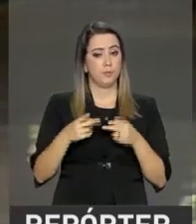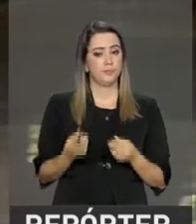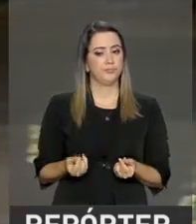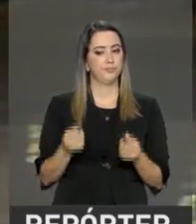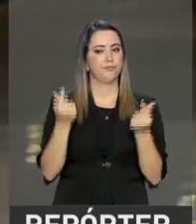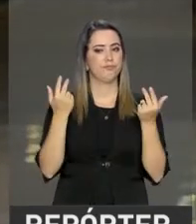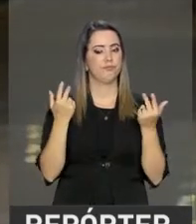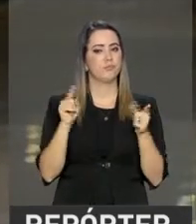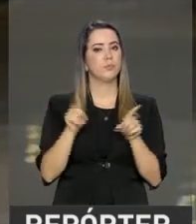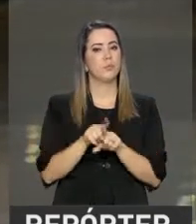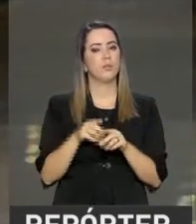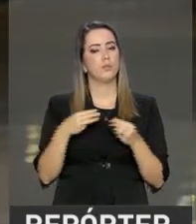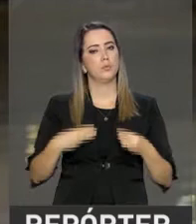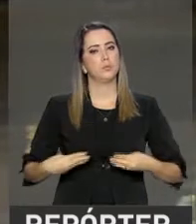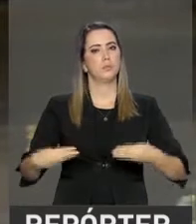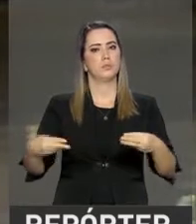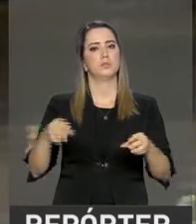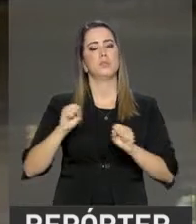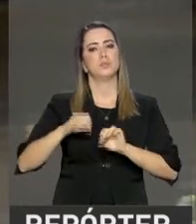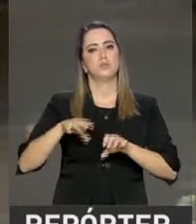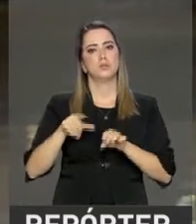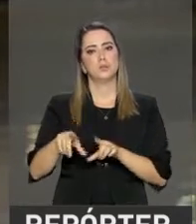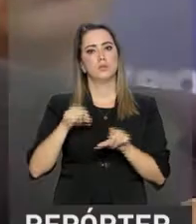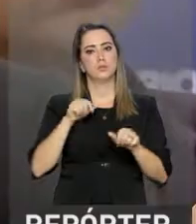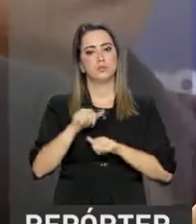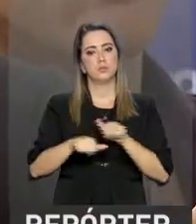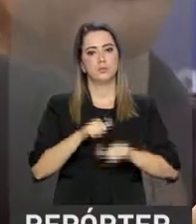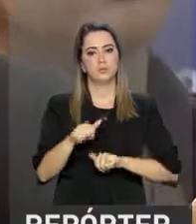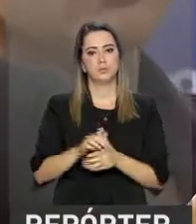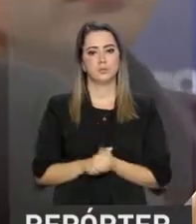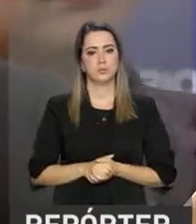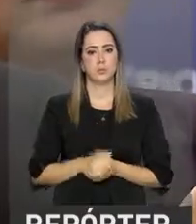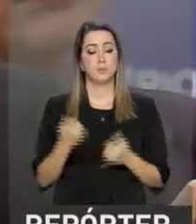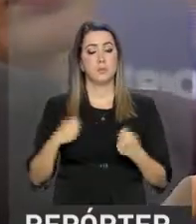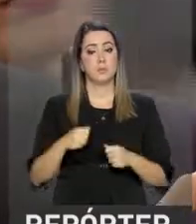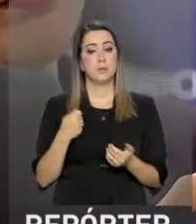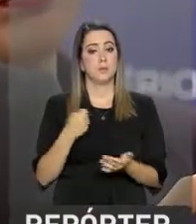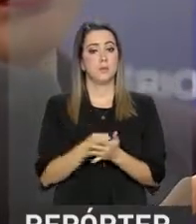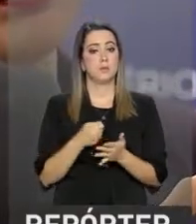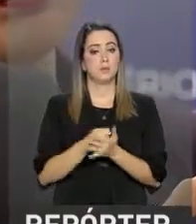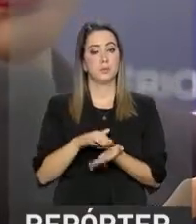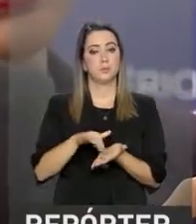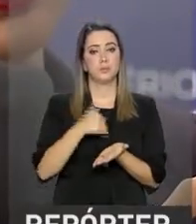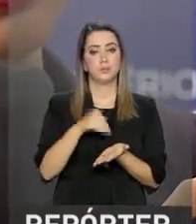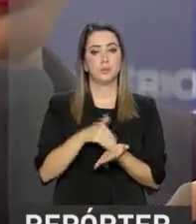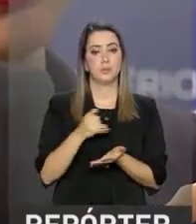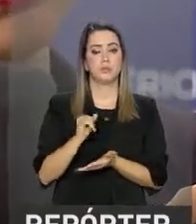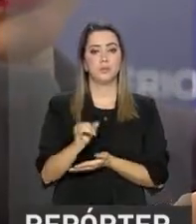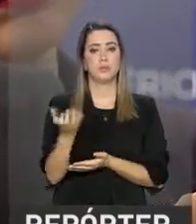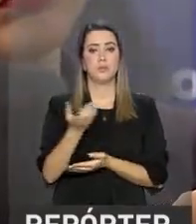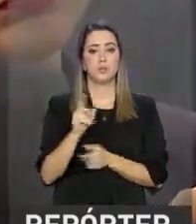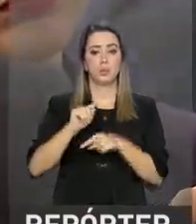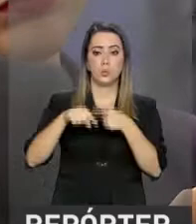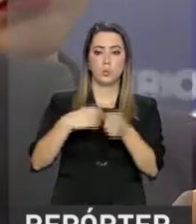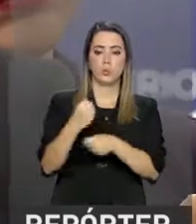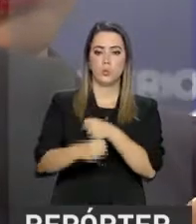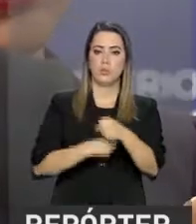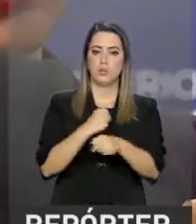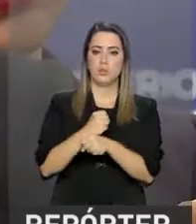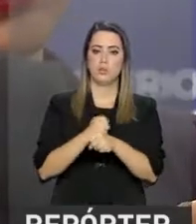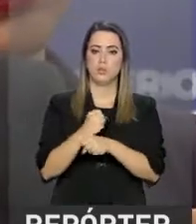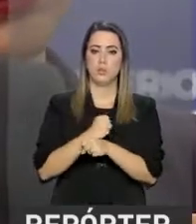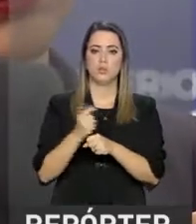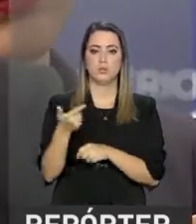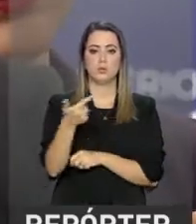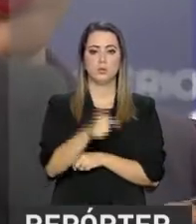públicos o ministério da educação decidiu mudar vai ter que pagar a inscrição se ele quiser fazer o ano que vem de novo e